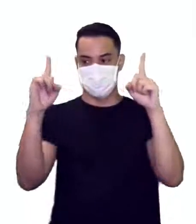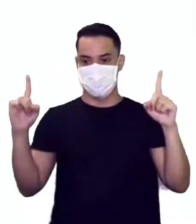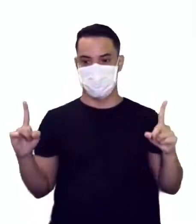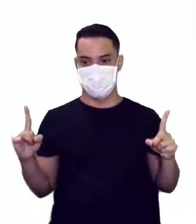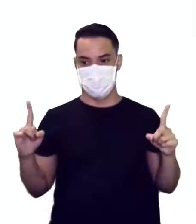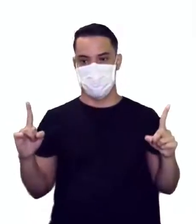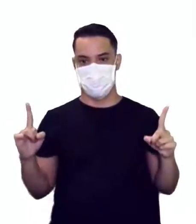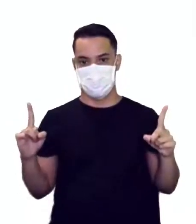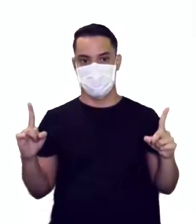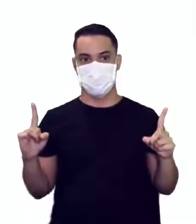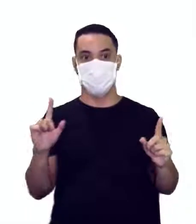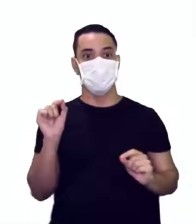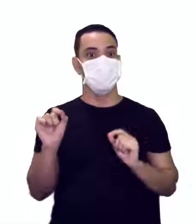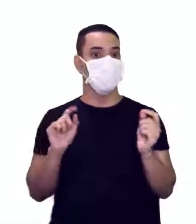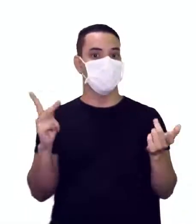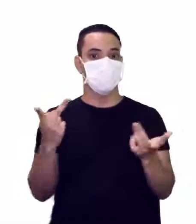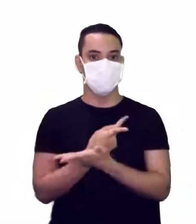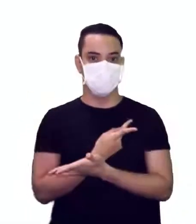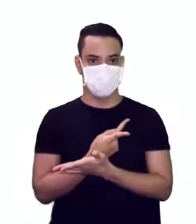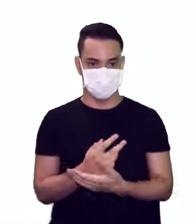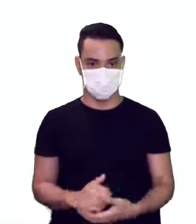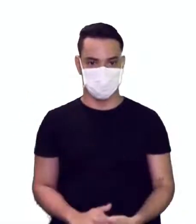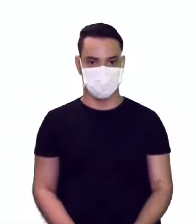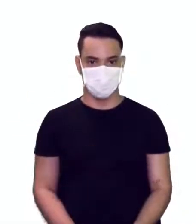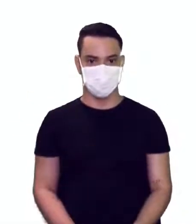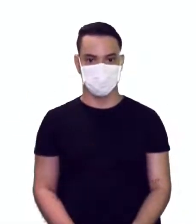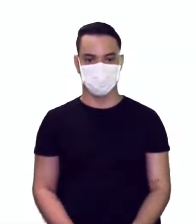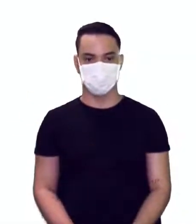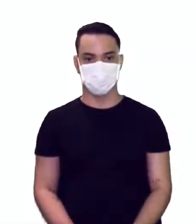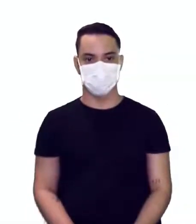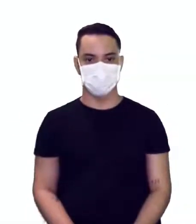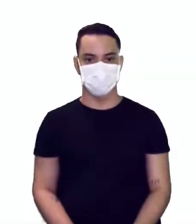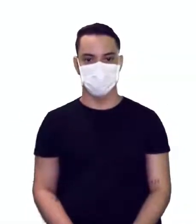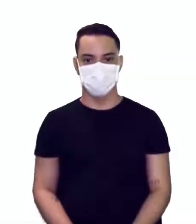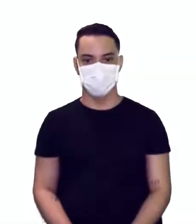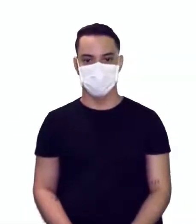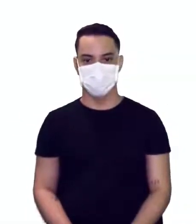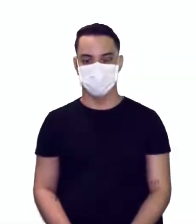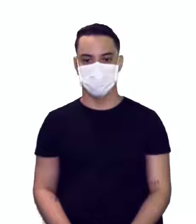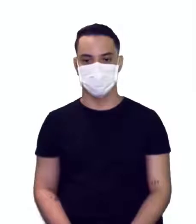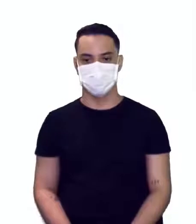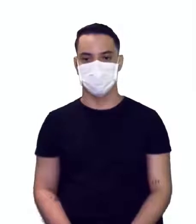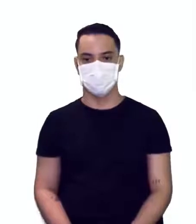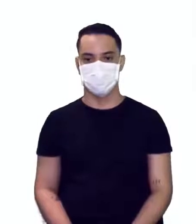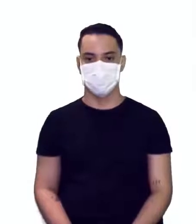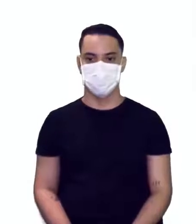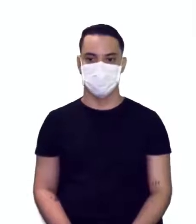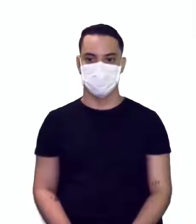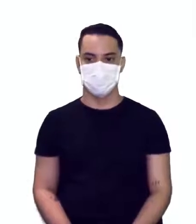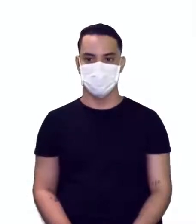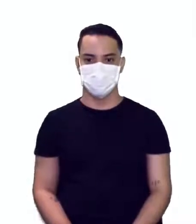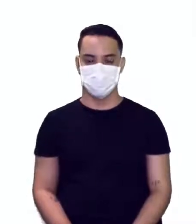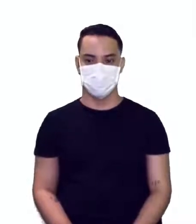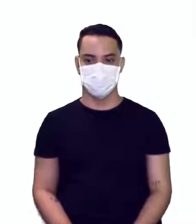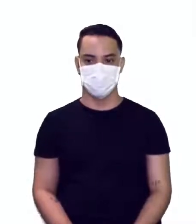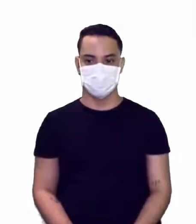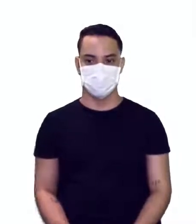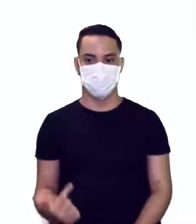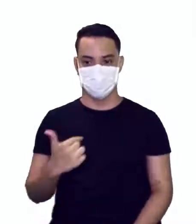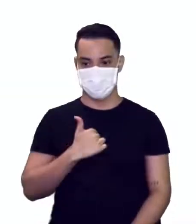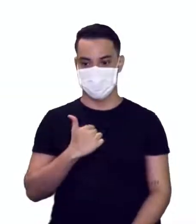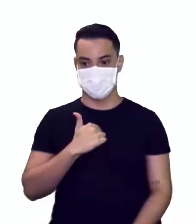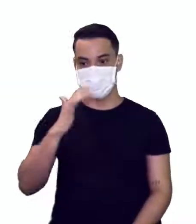Afastou. Nesse caso, o que vai acontecer, pessoal? Deixa eu só voltar aqui rapidinho. Ó, então imagina